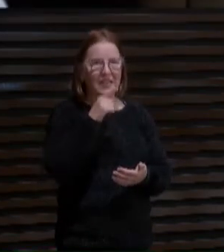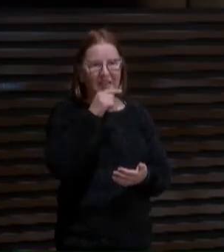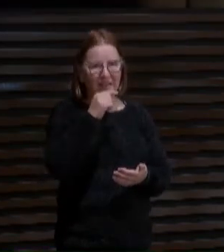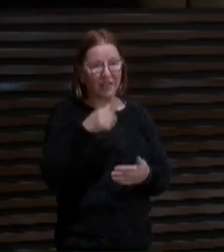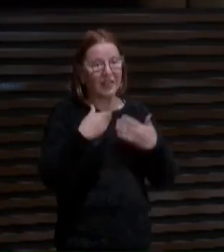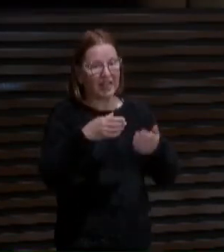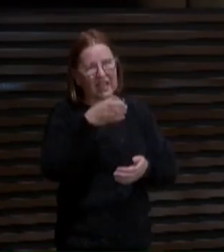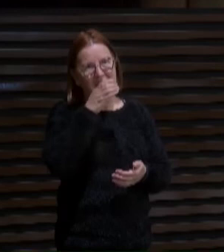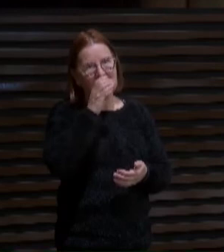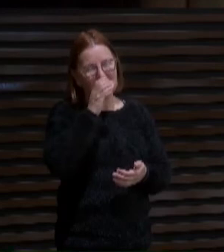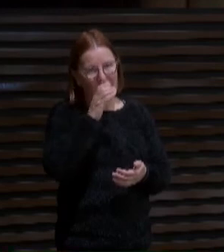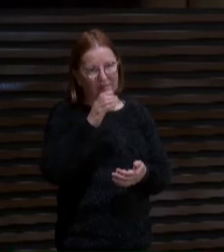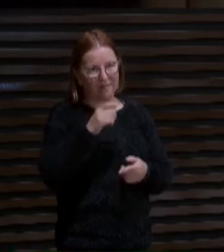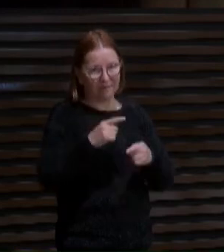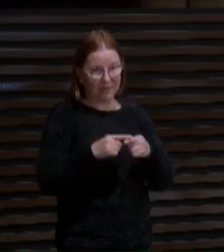que coisa maravilhosa